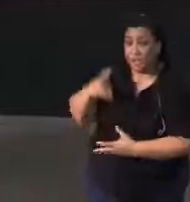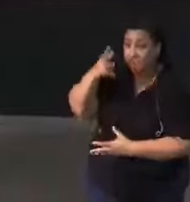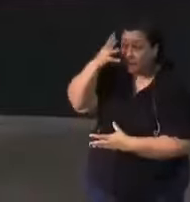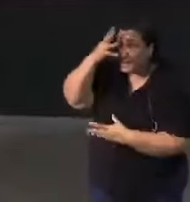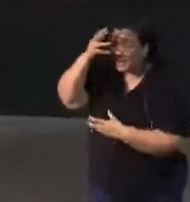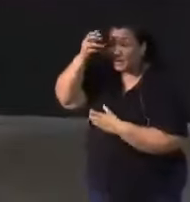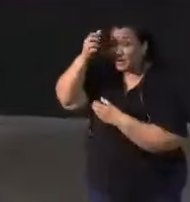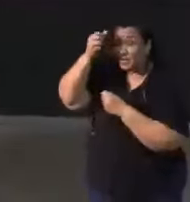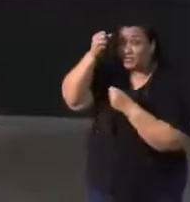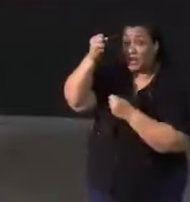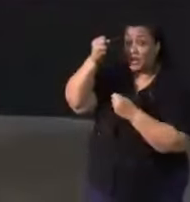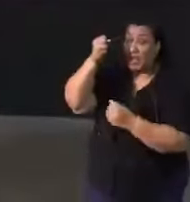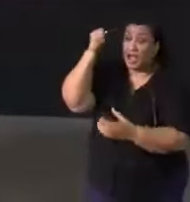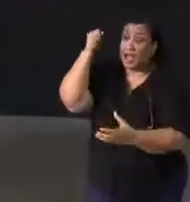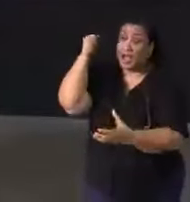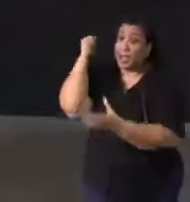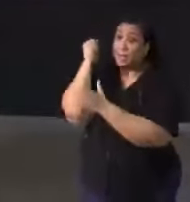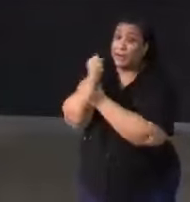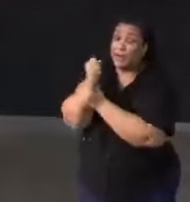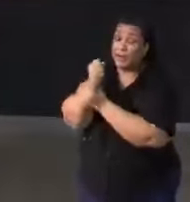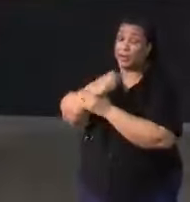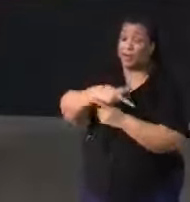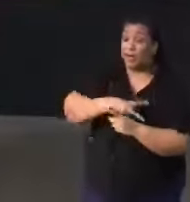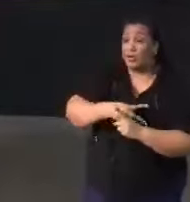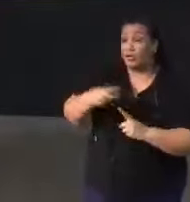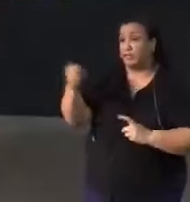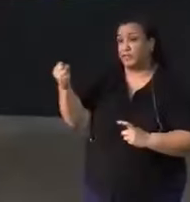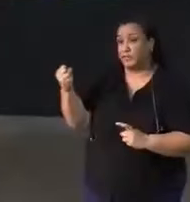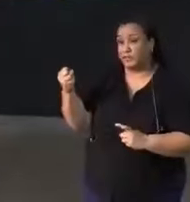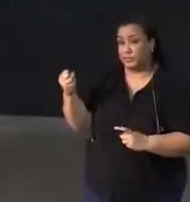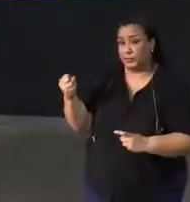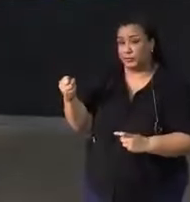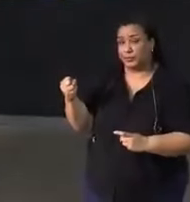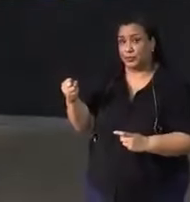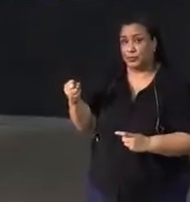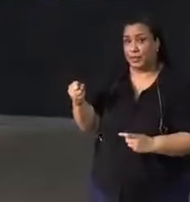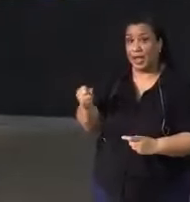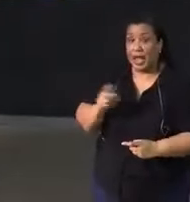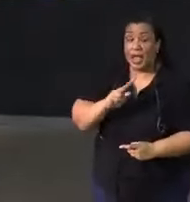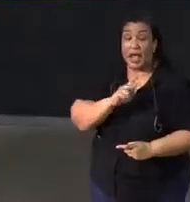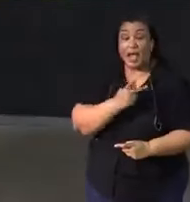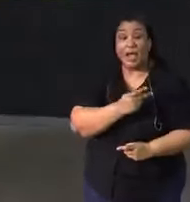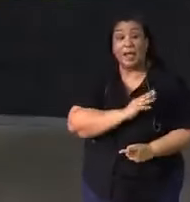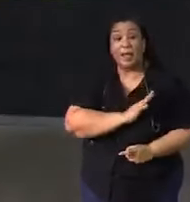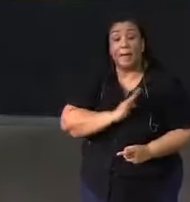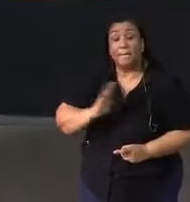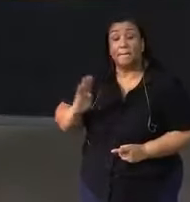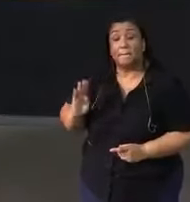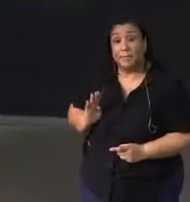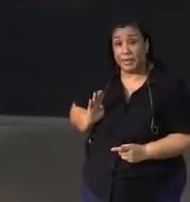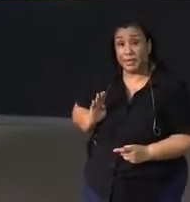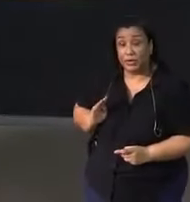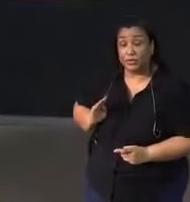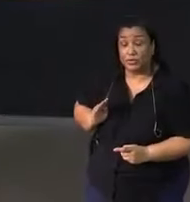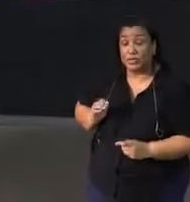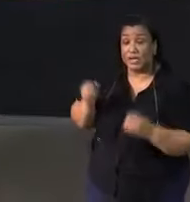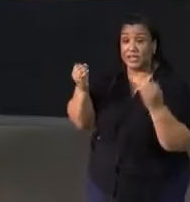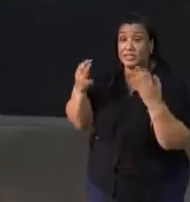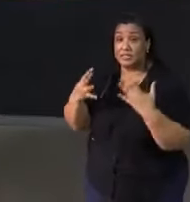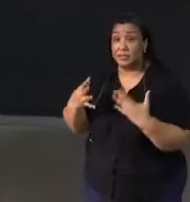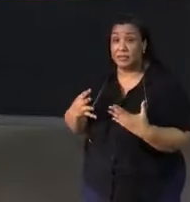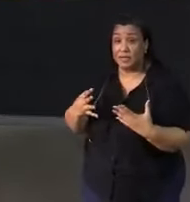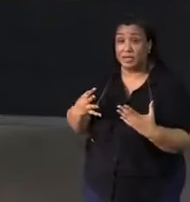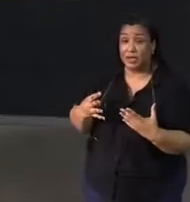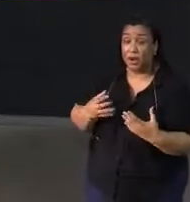Abraão venceu. A galeria de heróis de Hebreus, todos venceram pela